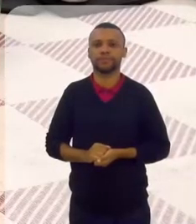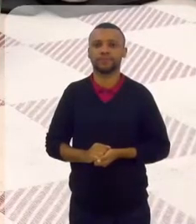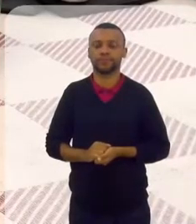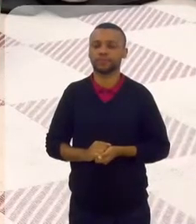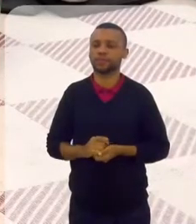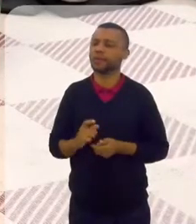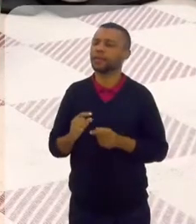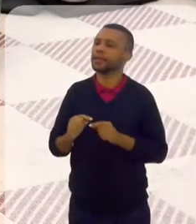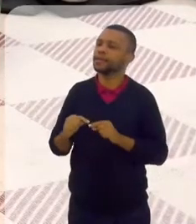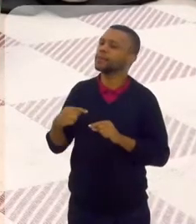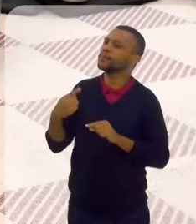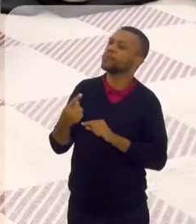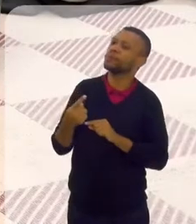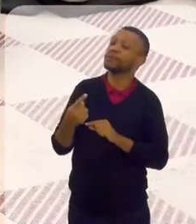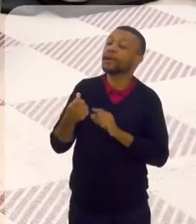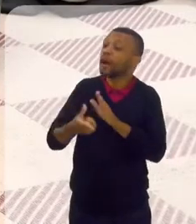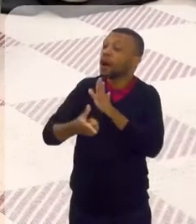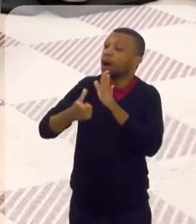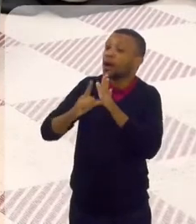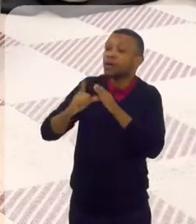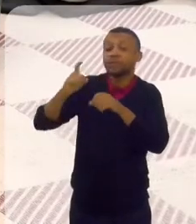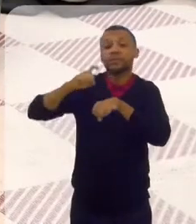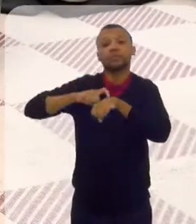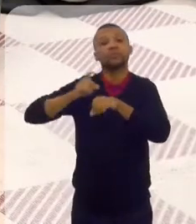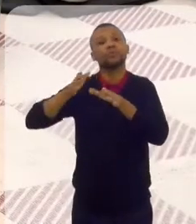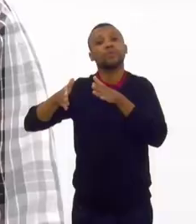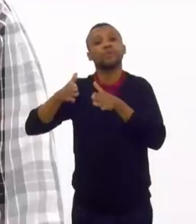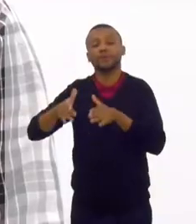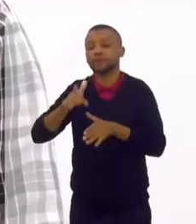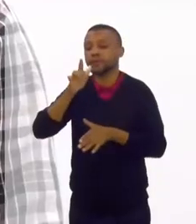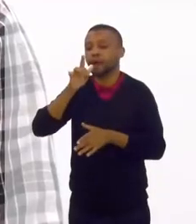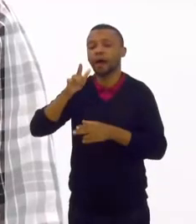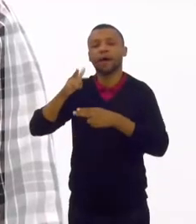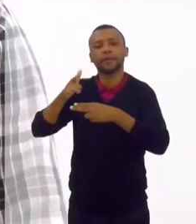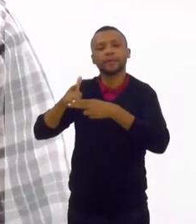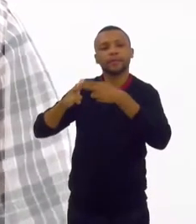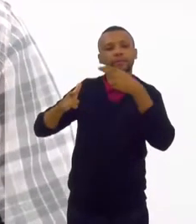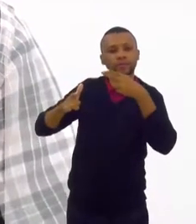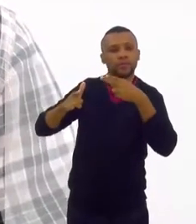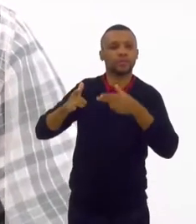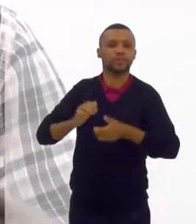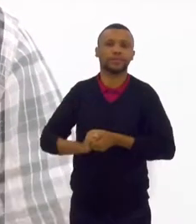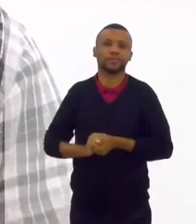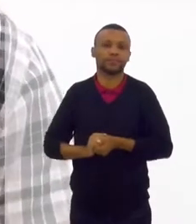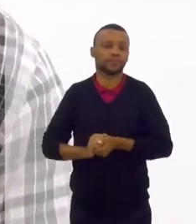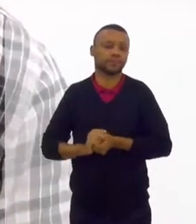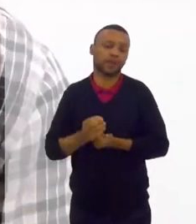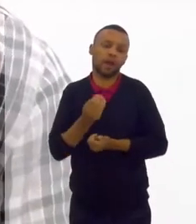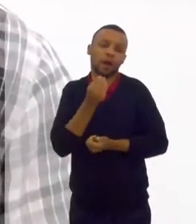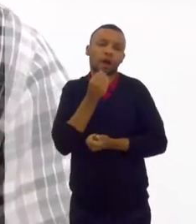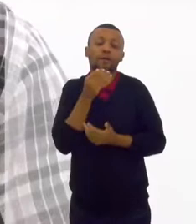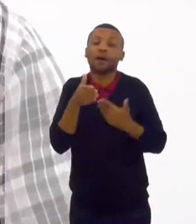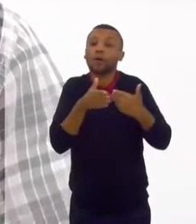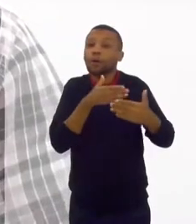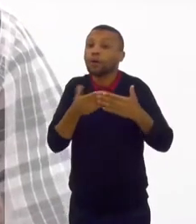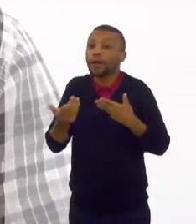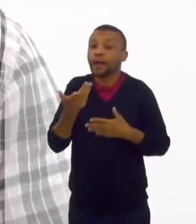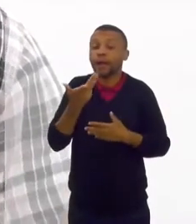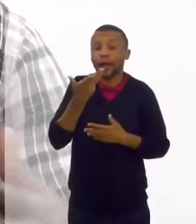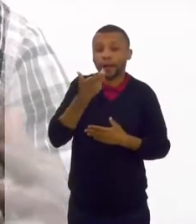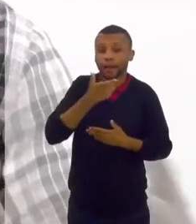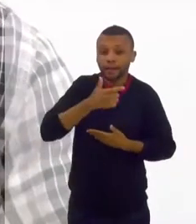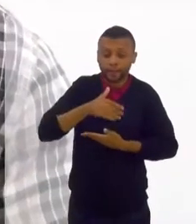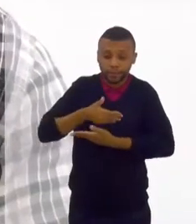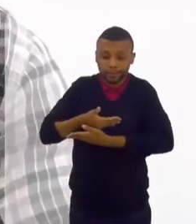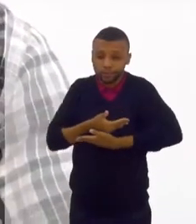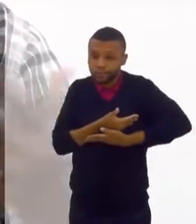é o próximo passo? Saímos da circuncisão? Isso, o próximo passo, e é, claro, como qualquer criança, que seja muçulmana ou não,